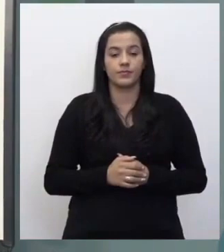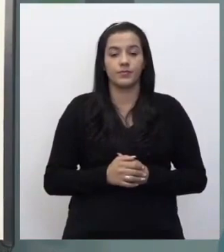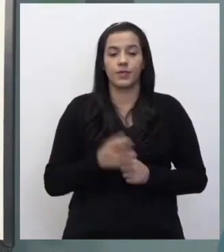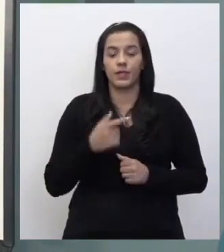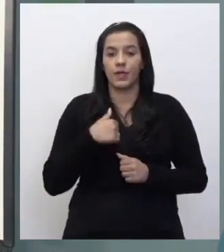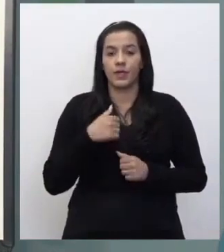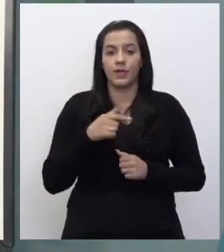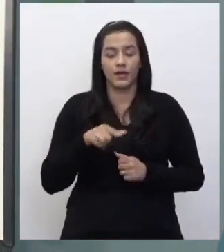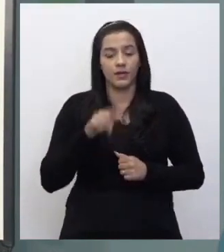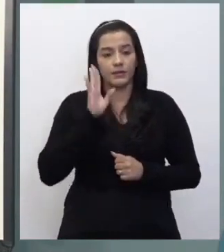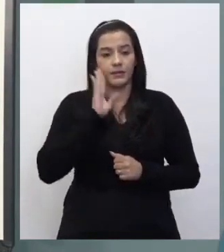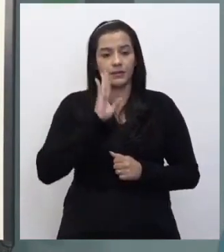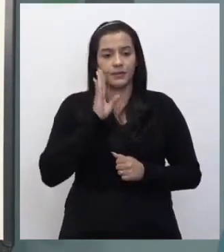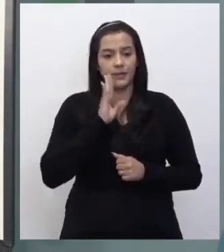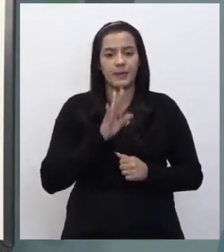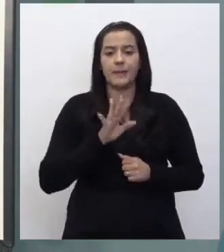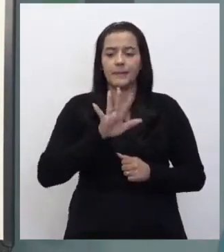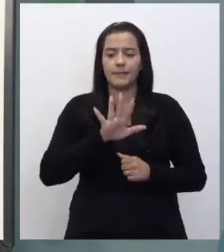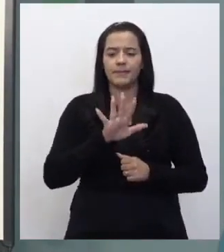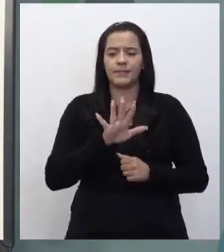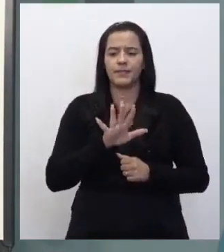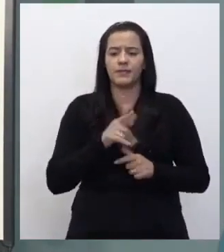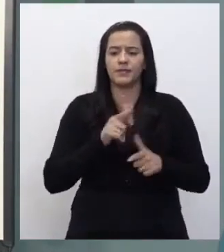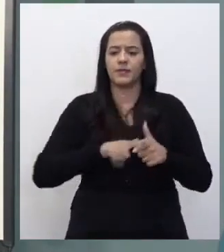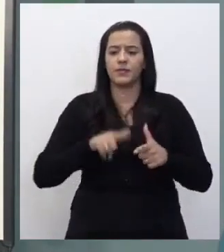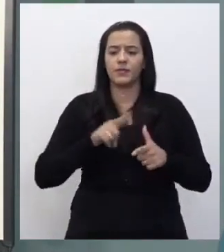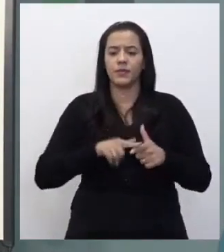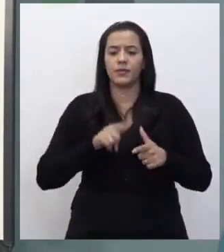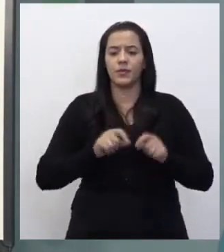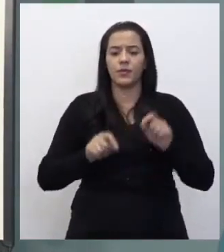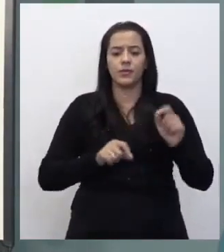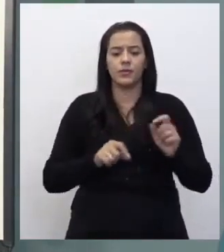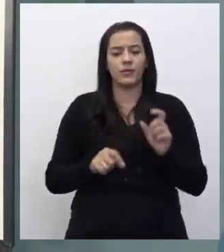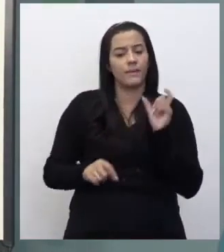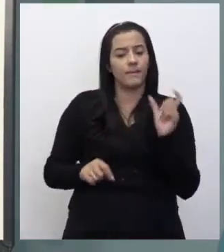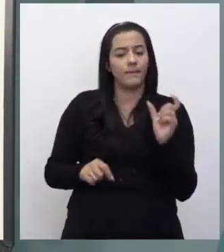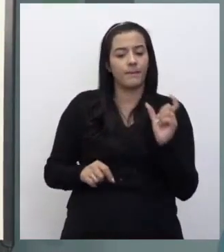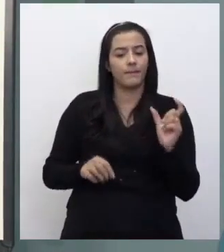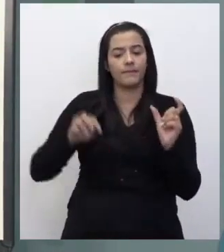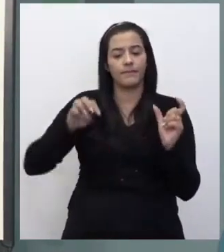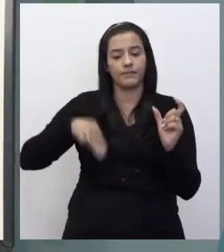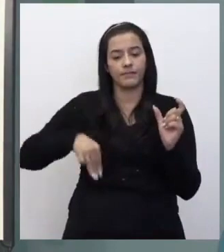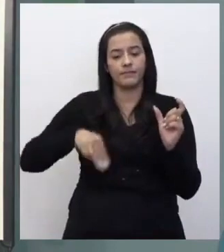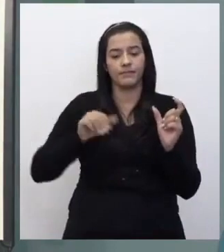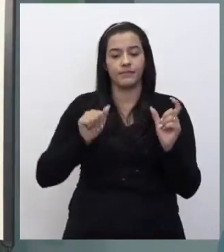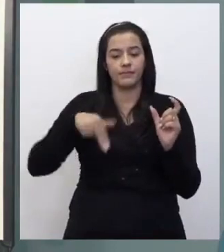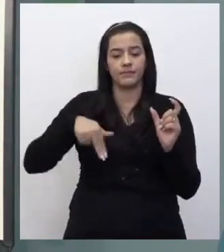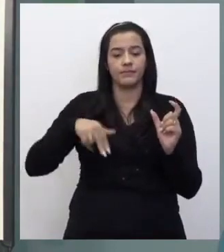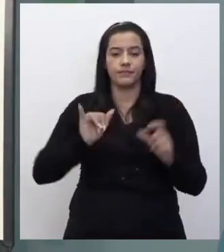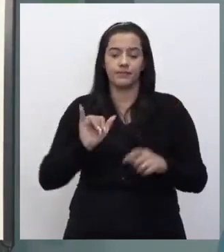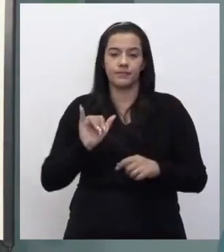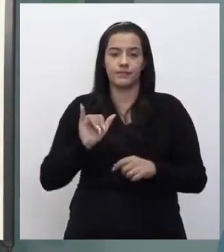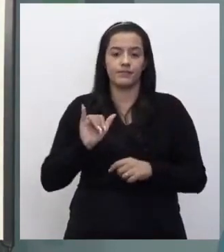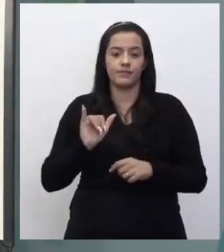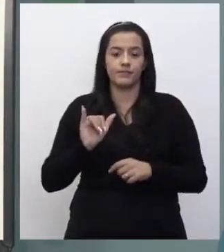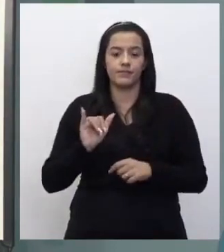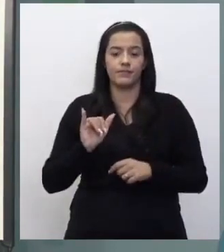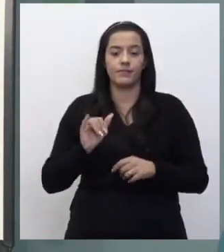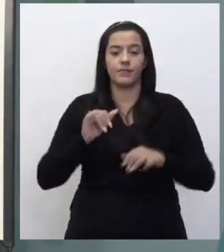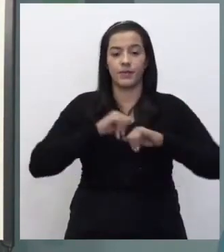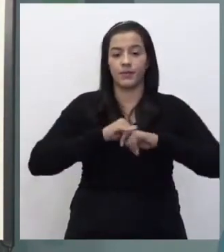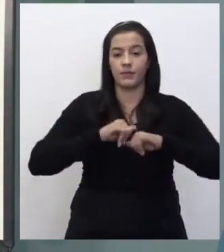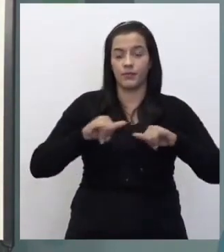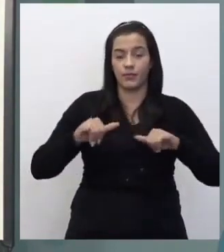resposta super legal, só tem aqui um probleminha com a palavrinha many, né? A gente tem que lembrar que a palavra information in